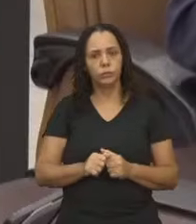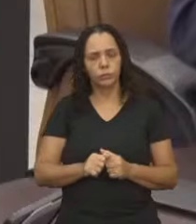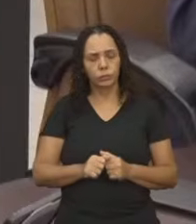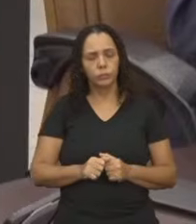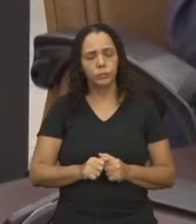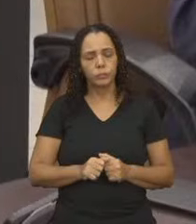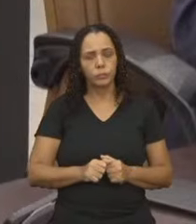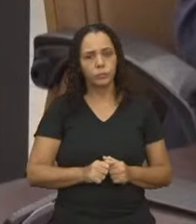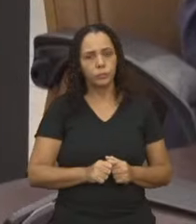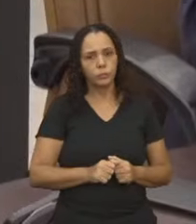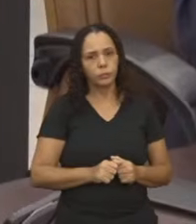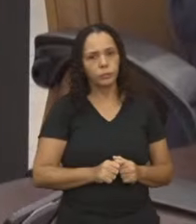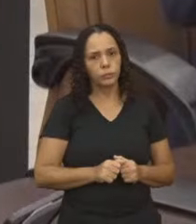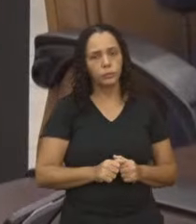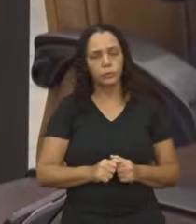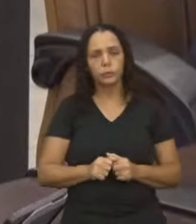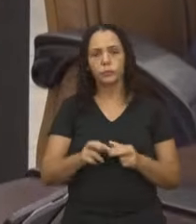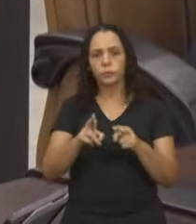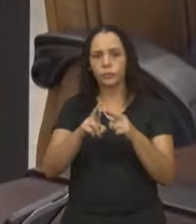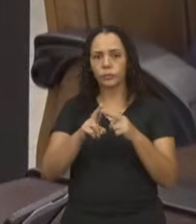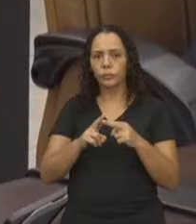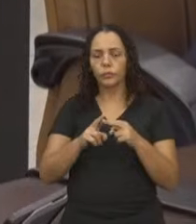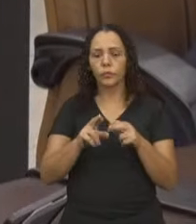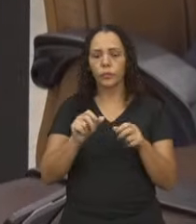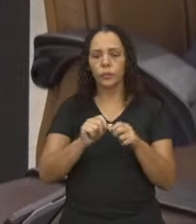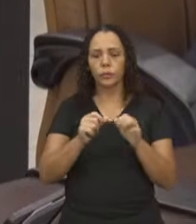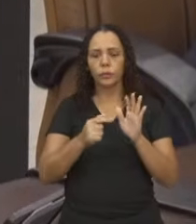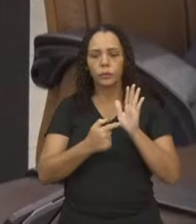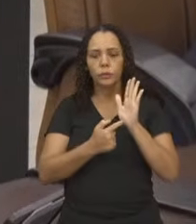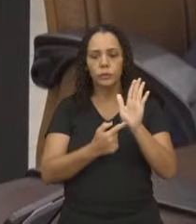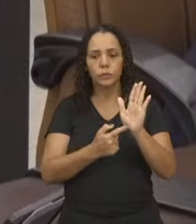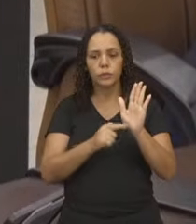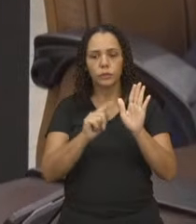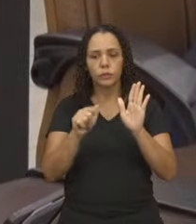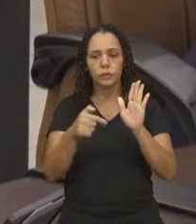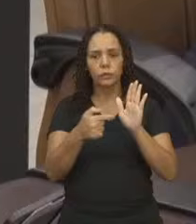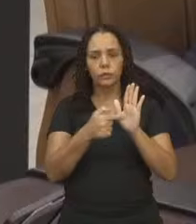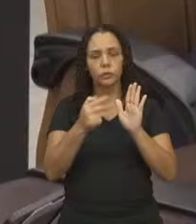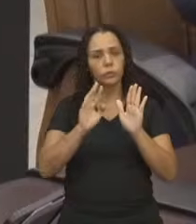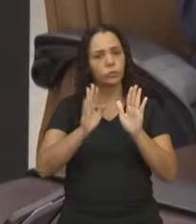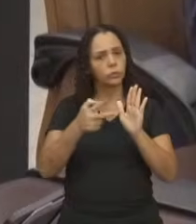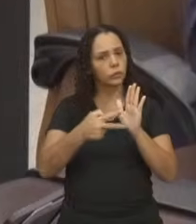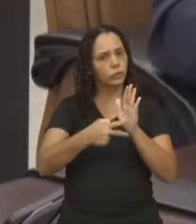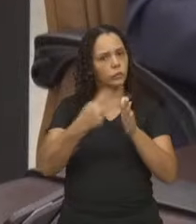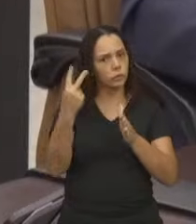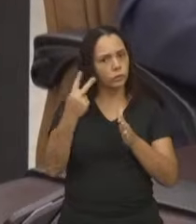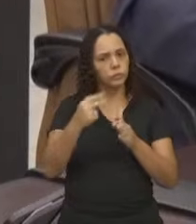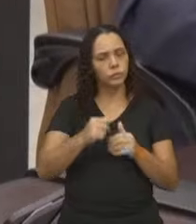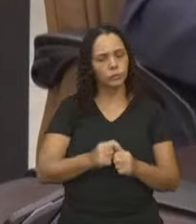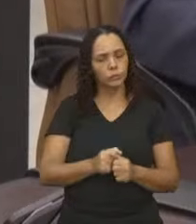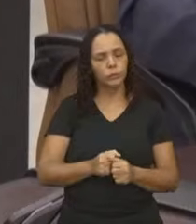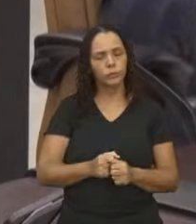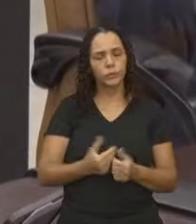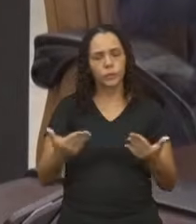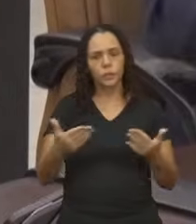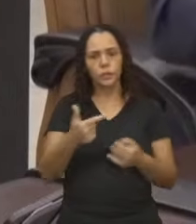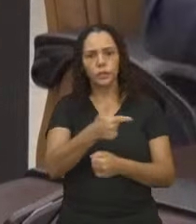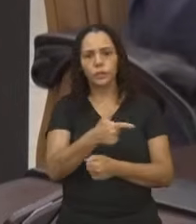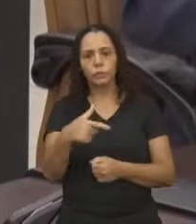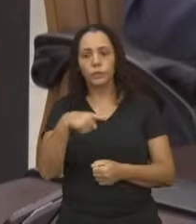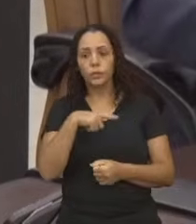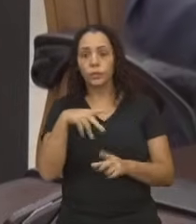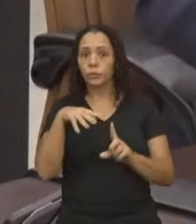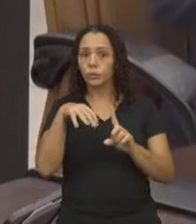Maio. Fizemos aí o requerimento, a segunda vez nessa casa, né? E essa semana teve um